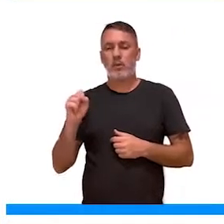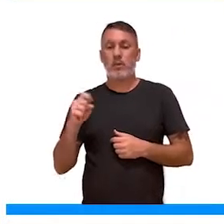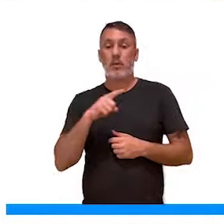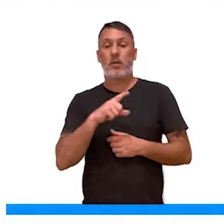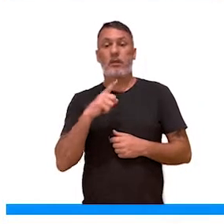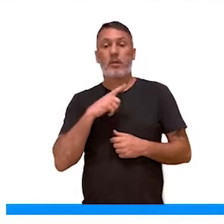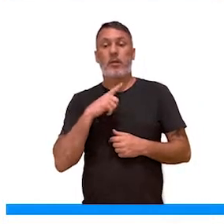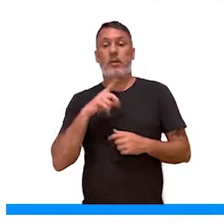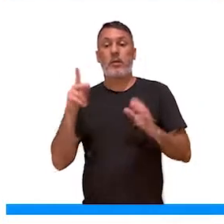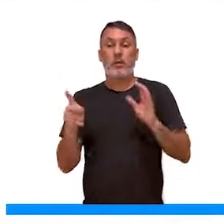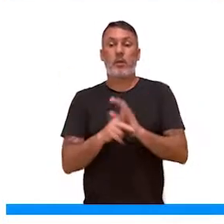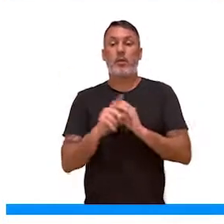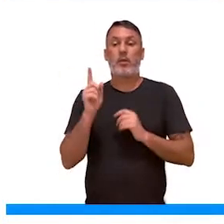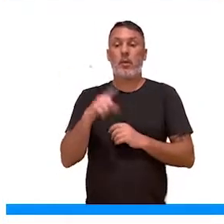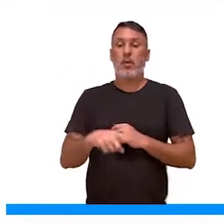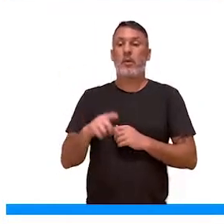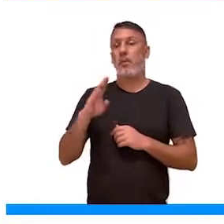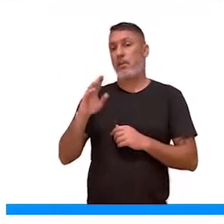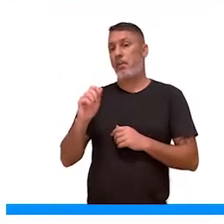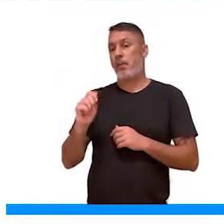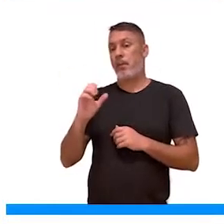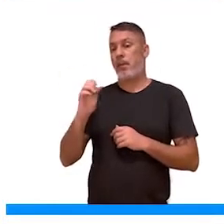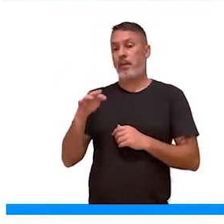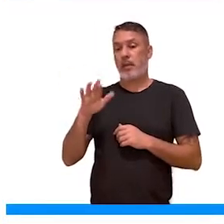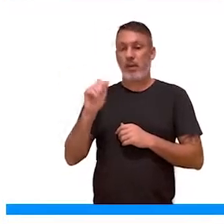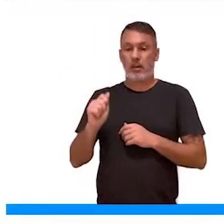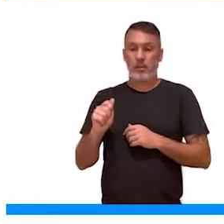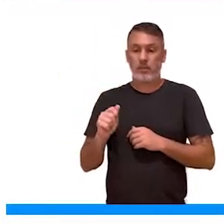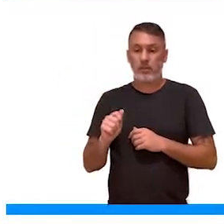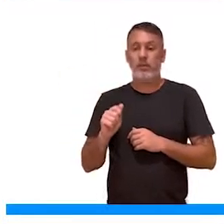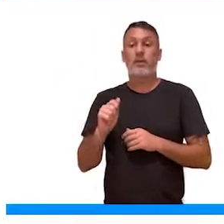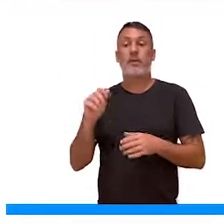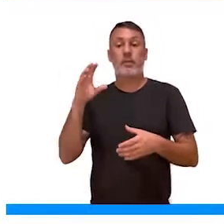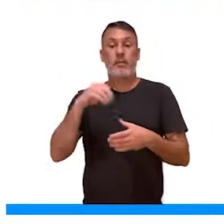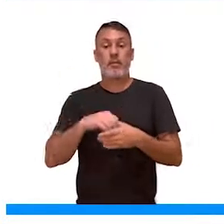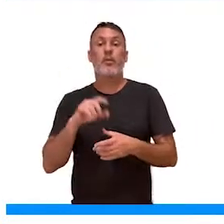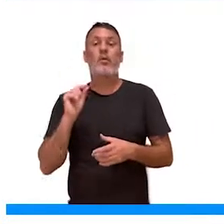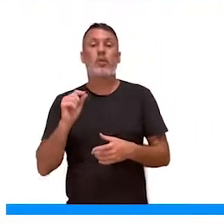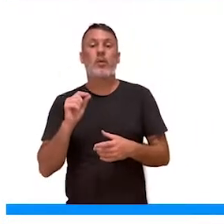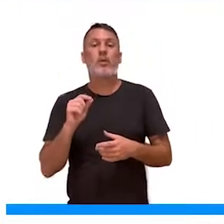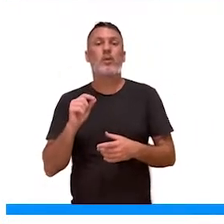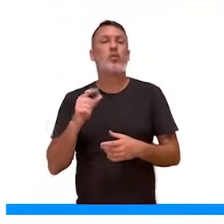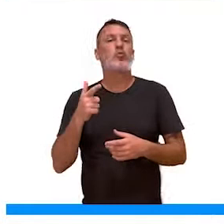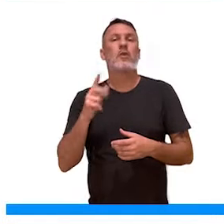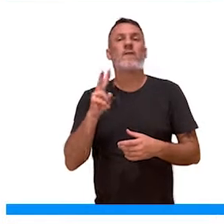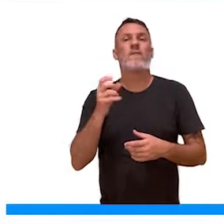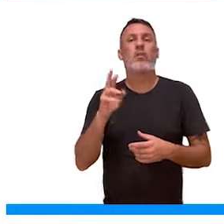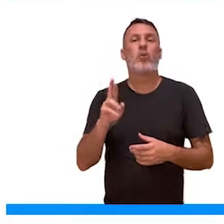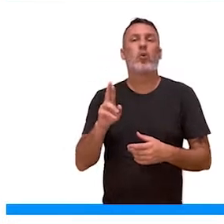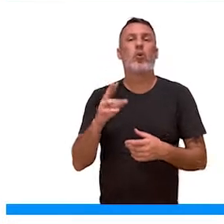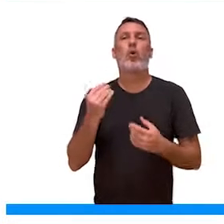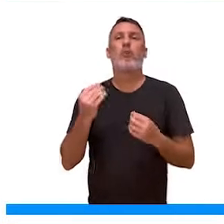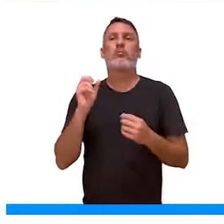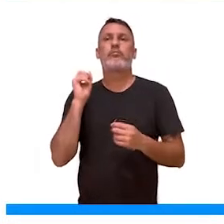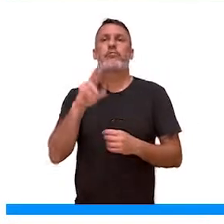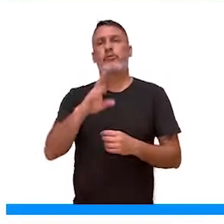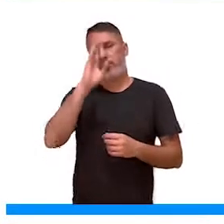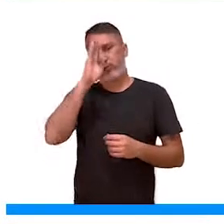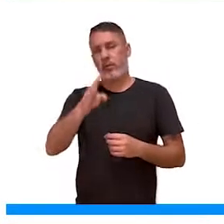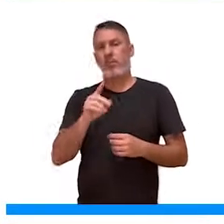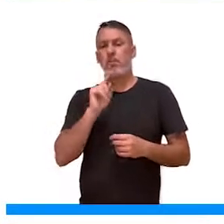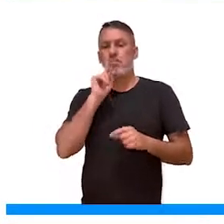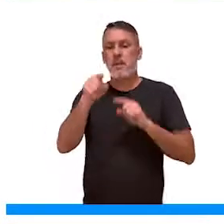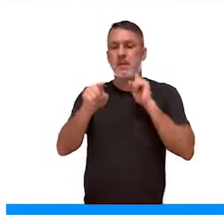Tuberculose já é uma bacteriose. Então, a gente tem aí o agente, é a Mycobacterium tuberculosis, não tem vetor, porque o